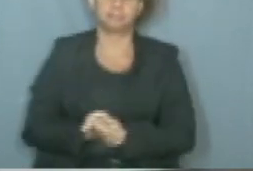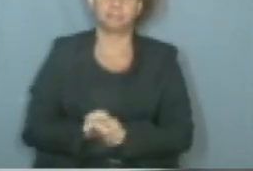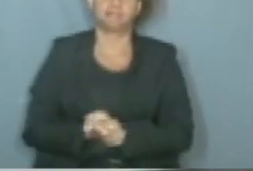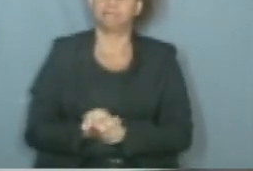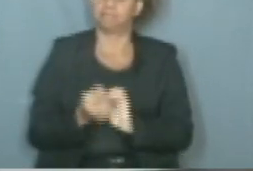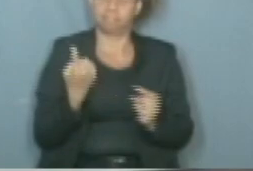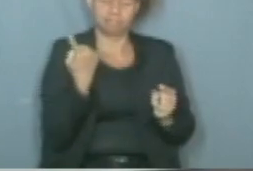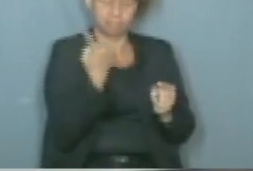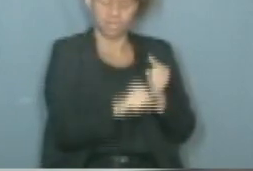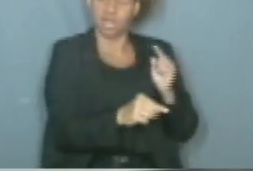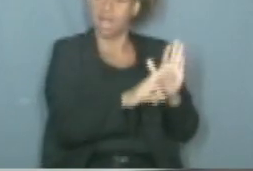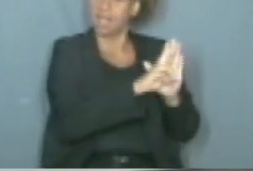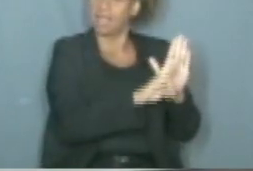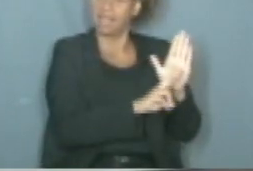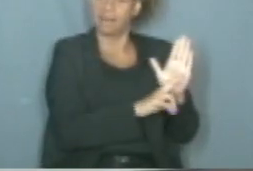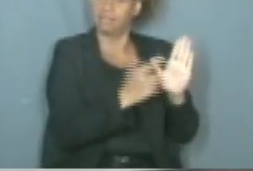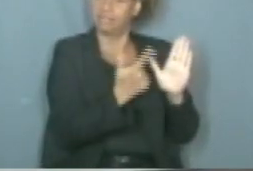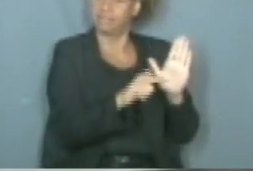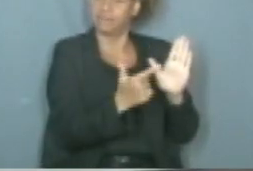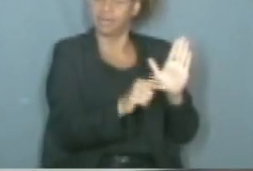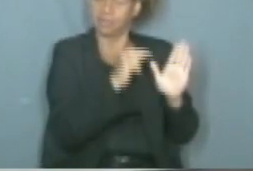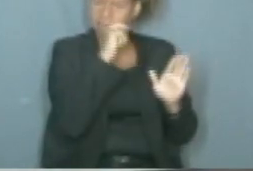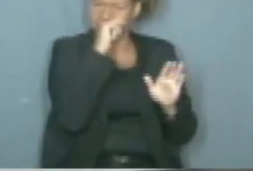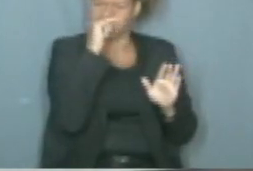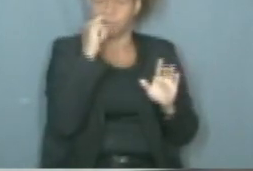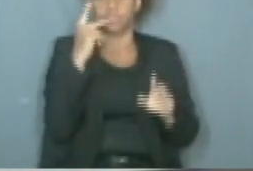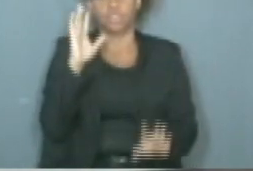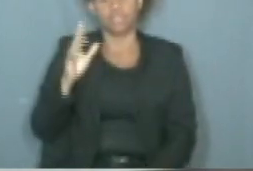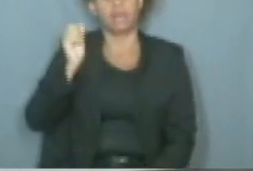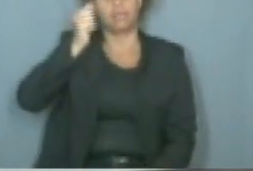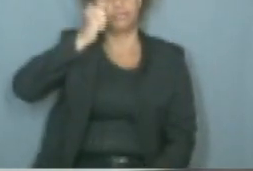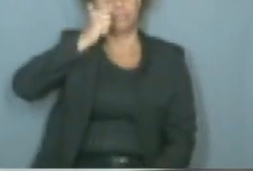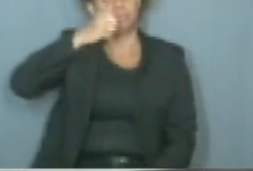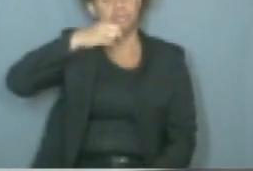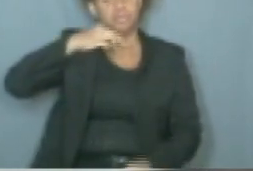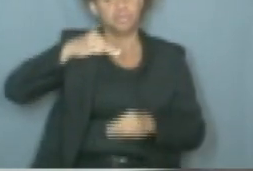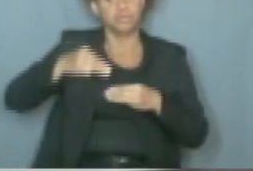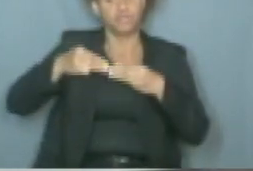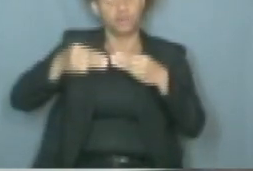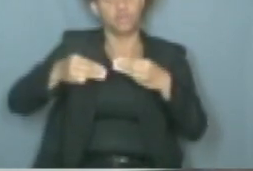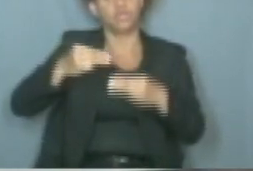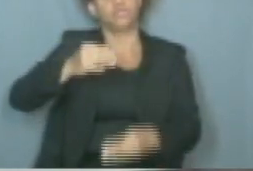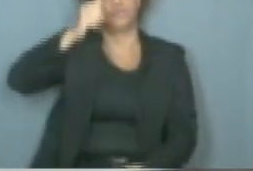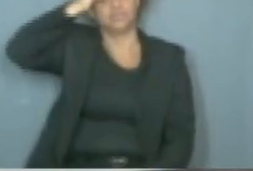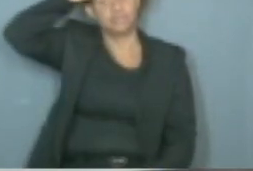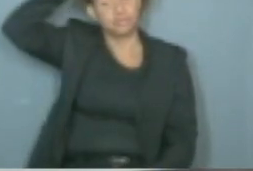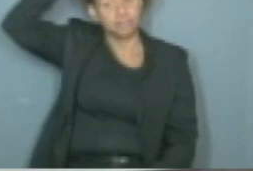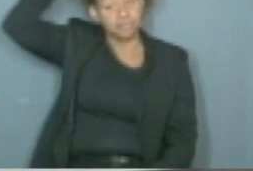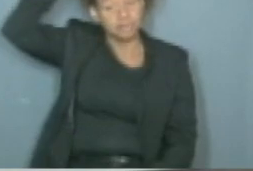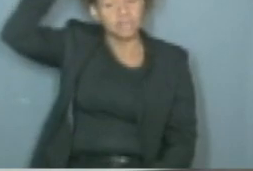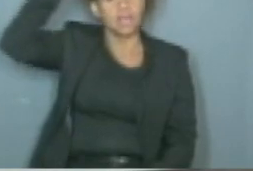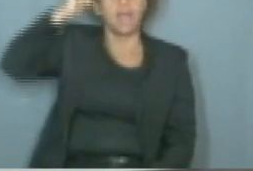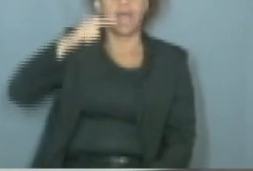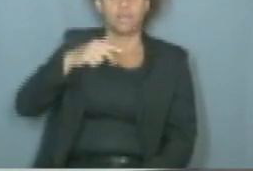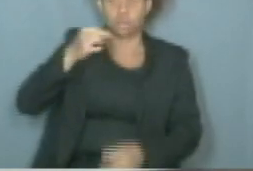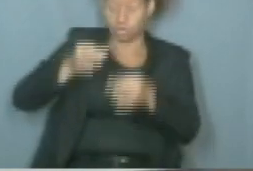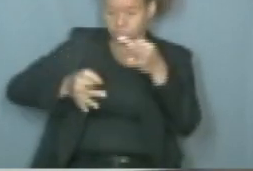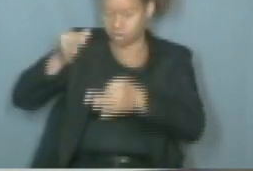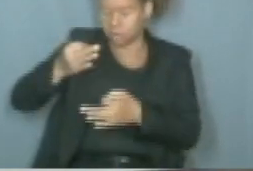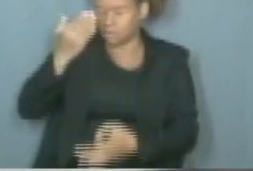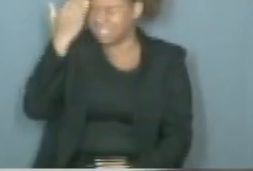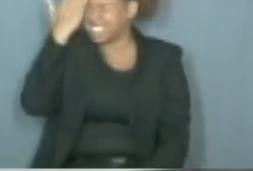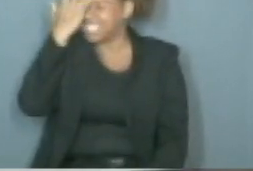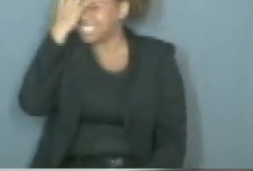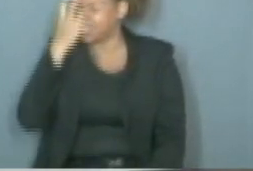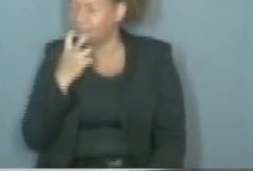Descumpre a medida cautelar e, como disse o ministro Alexandre de Moraes, a justiça é cega, mas ela não